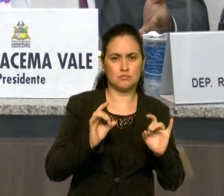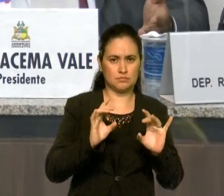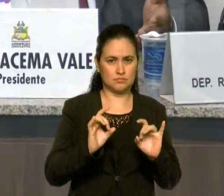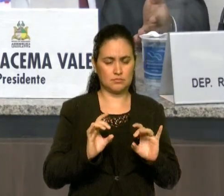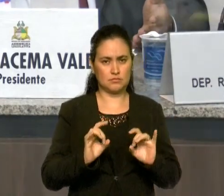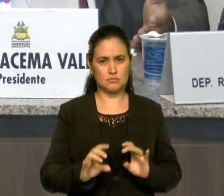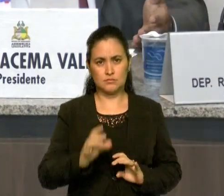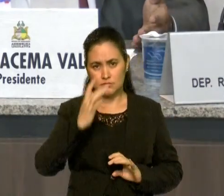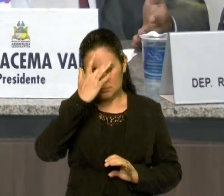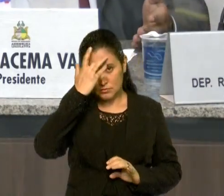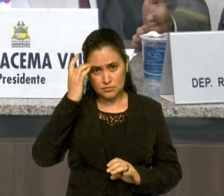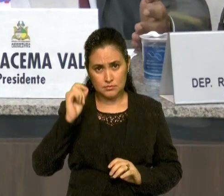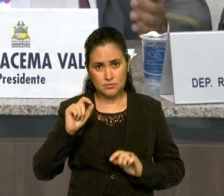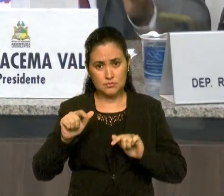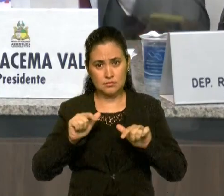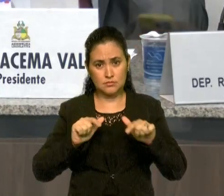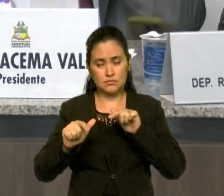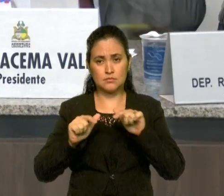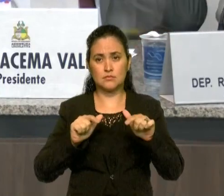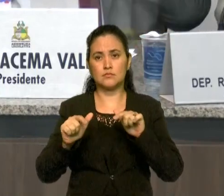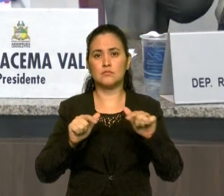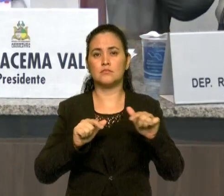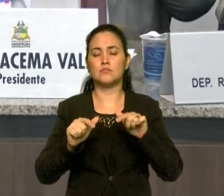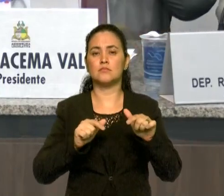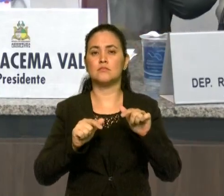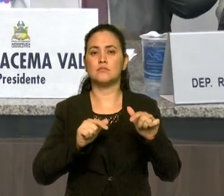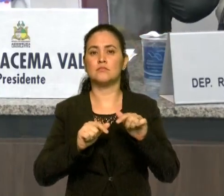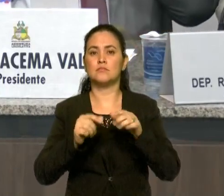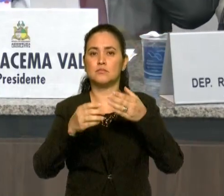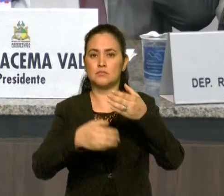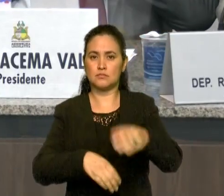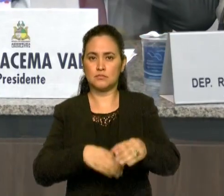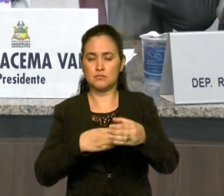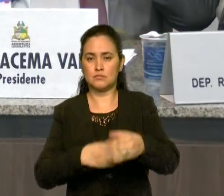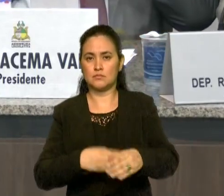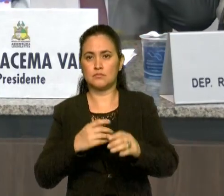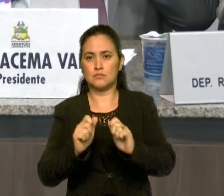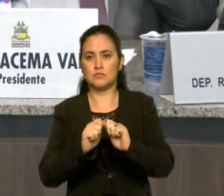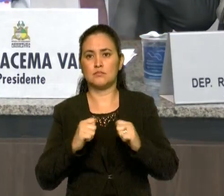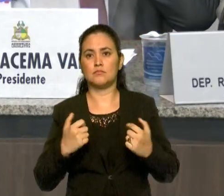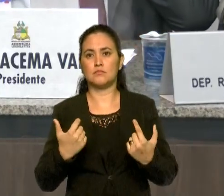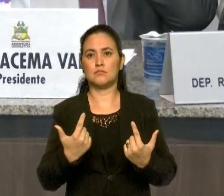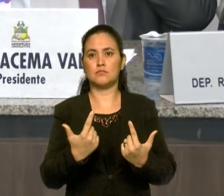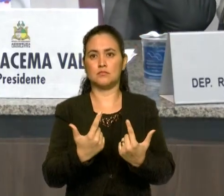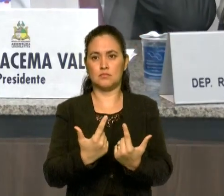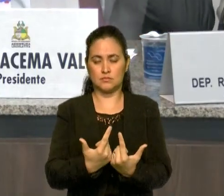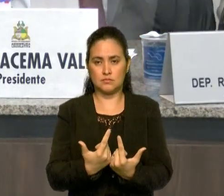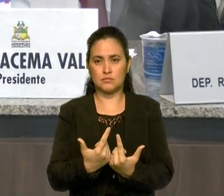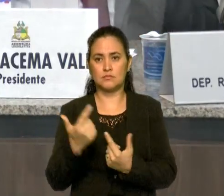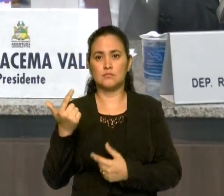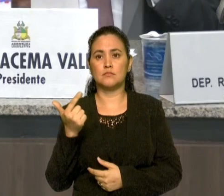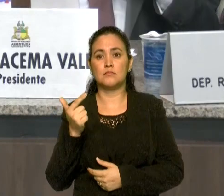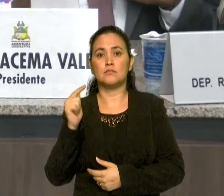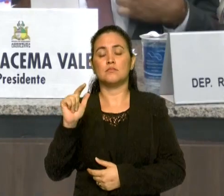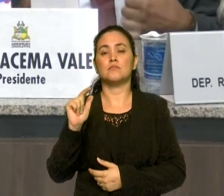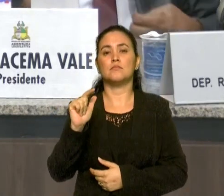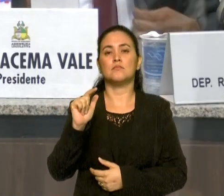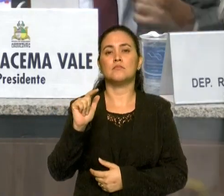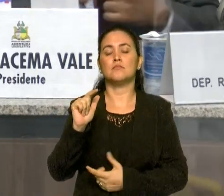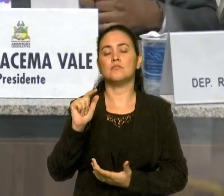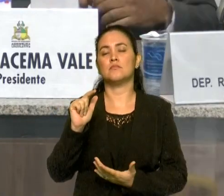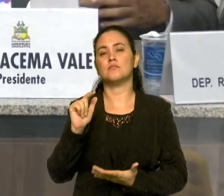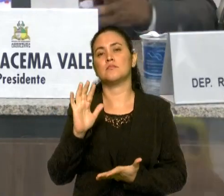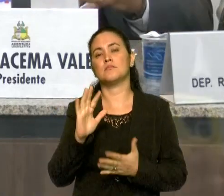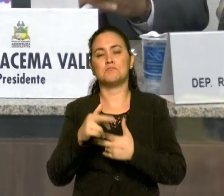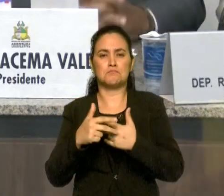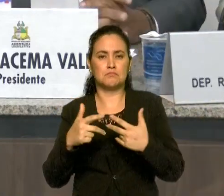Assembleia Legislativa do Estado do Maranhão e da outras providências, com parecer favorável número